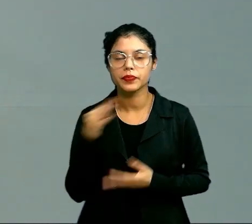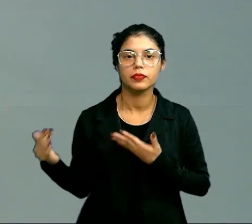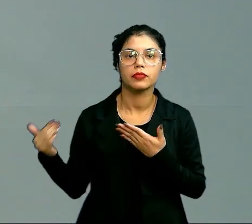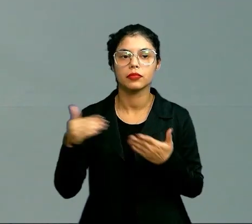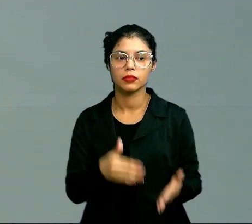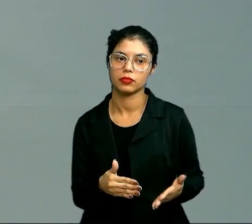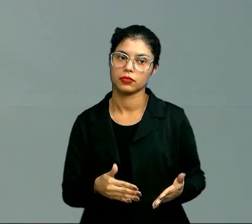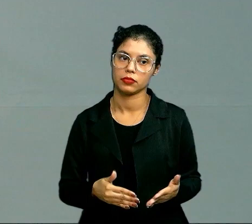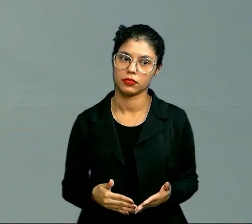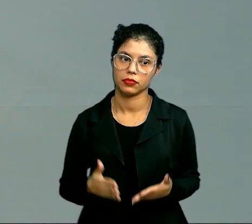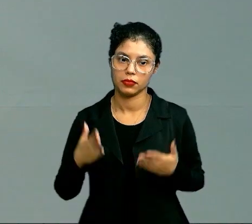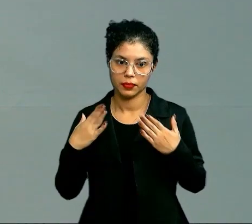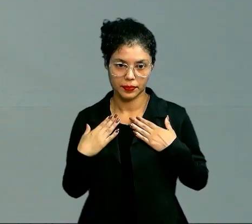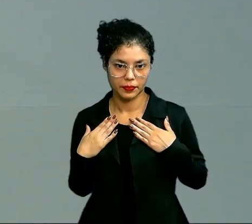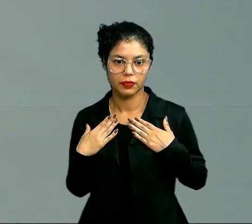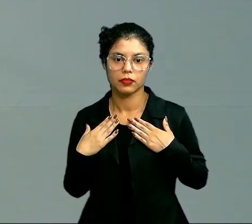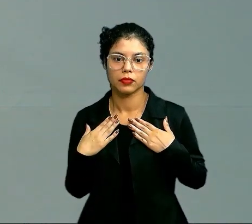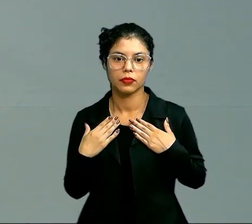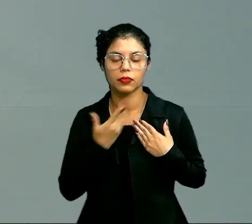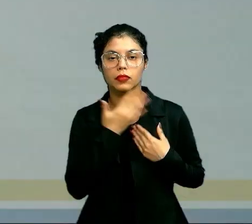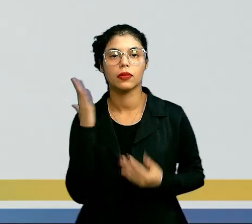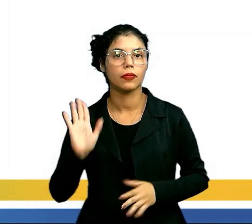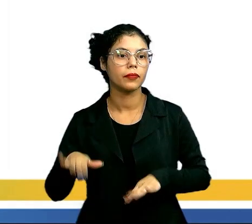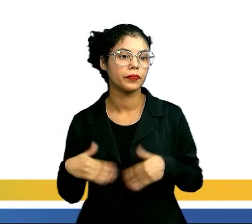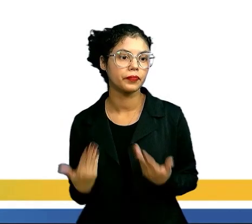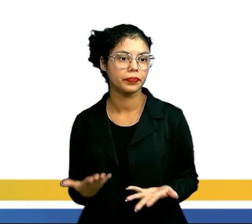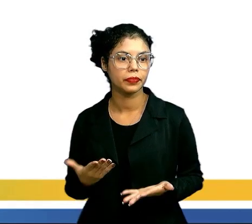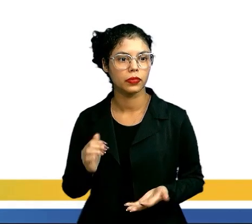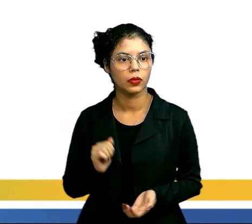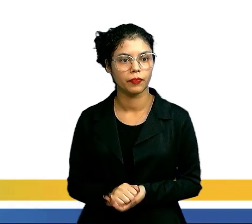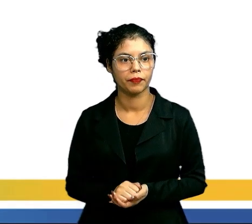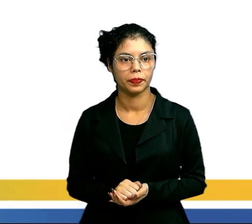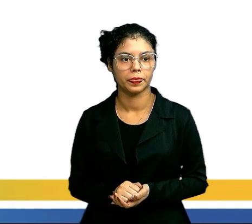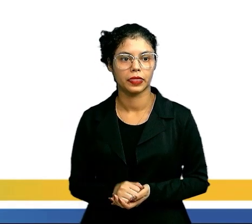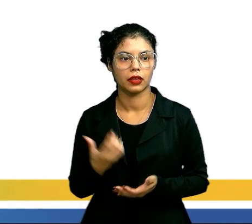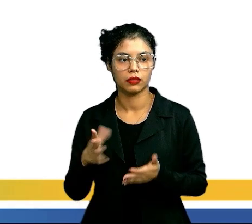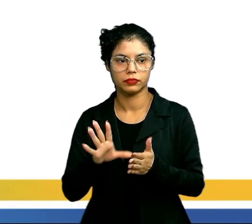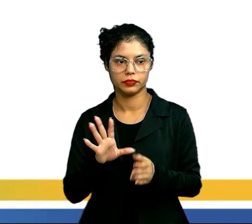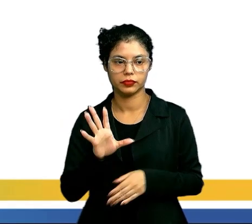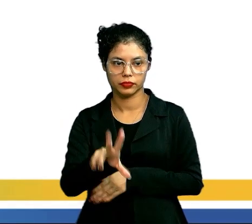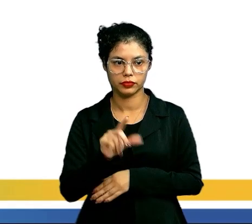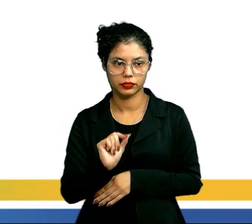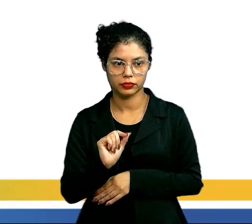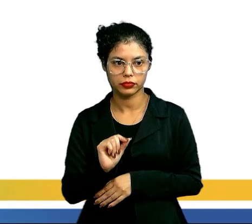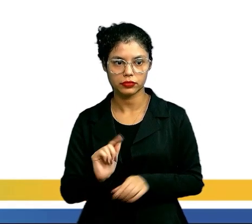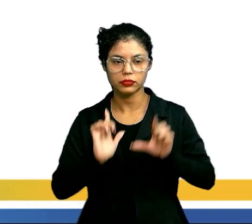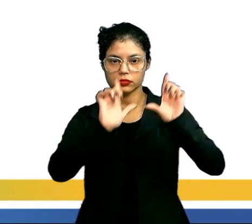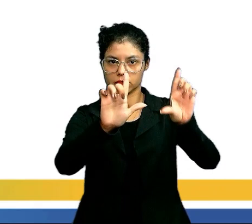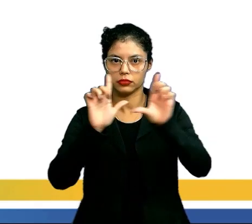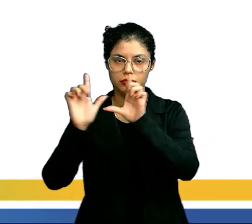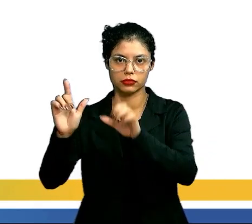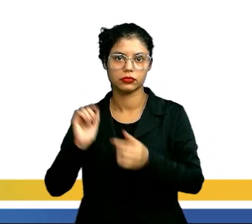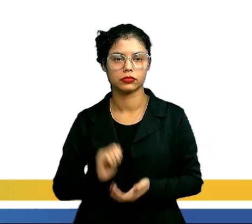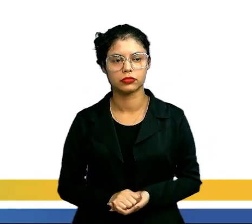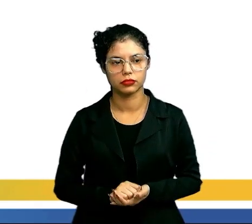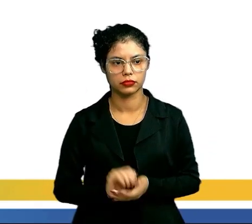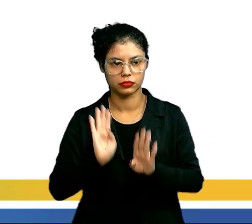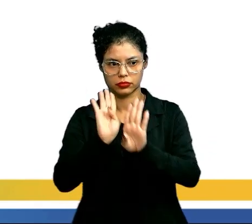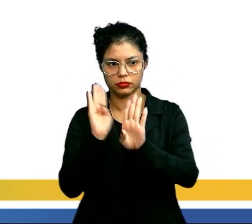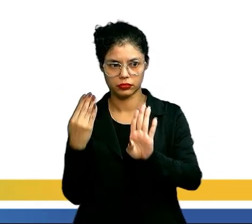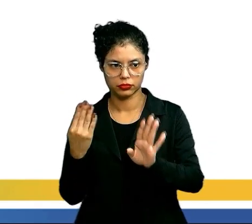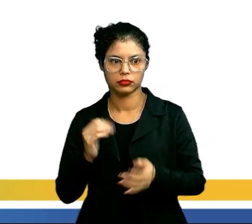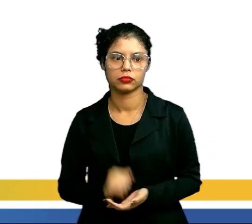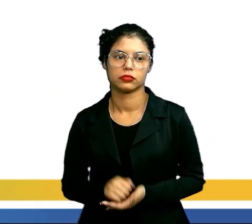chega, até mim através do seu odor? Quais são essas medidas? Alternativa A. Colocação de telas nas